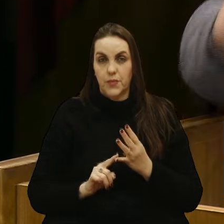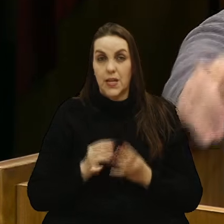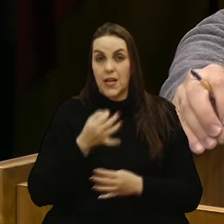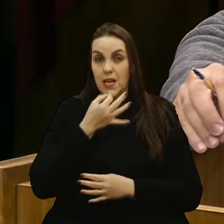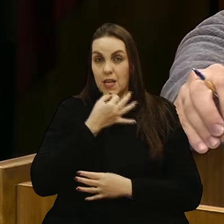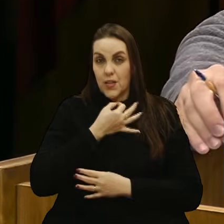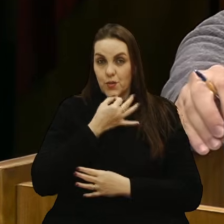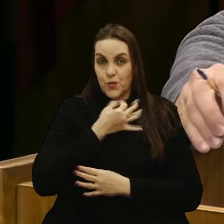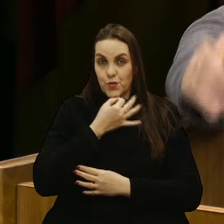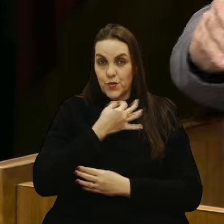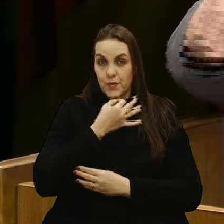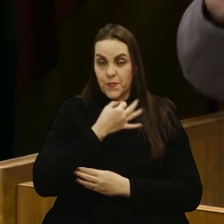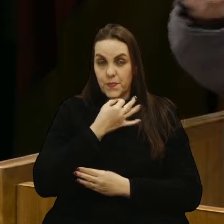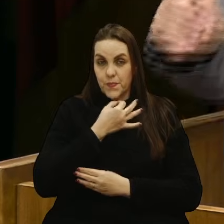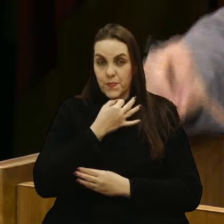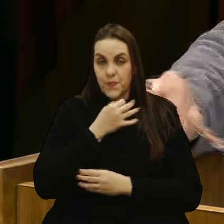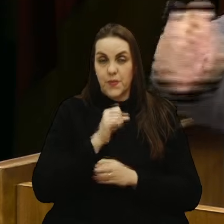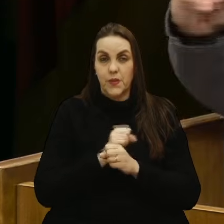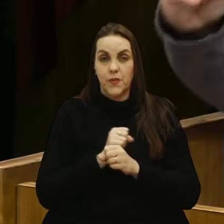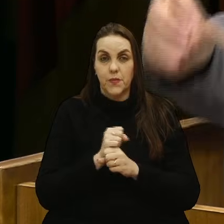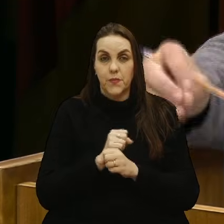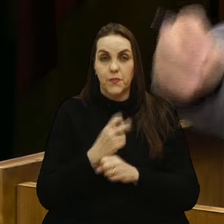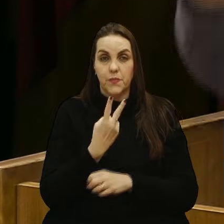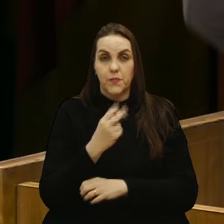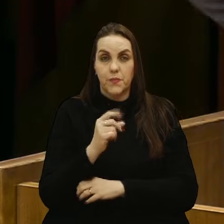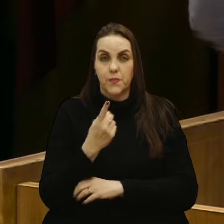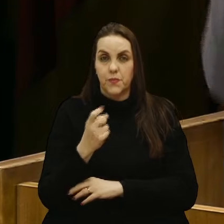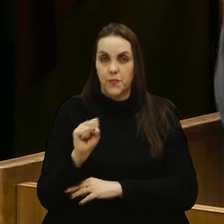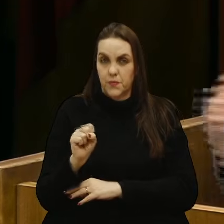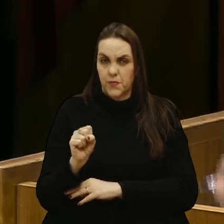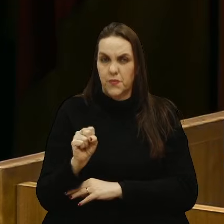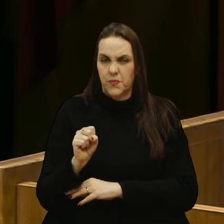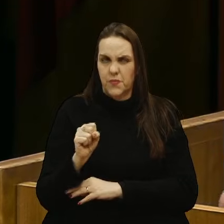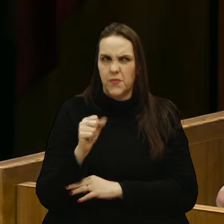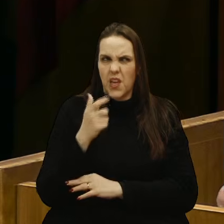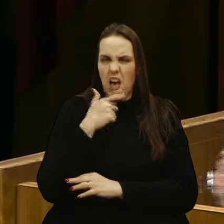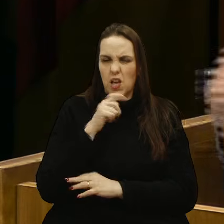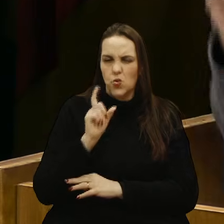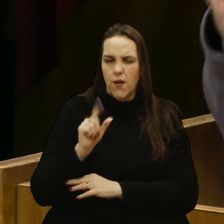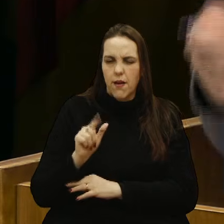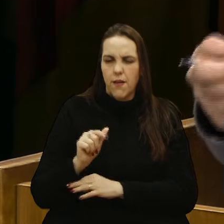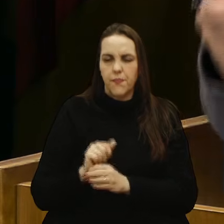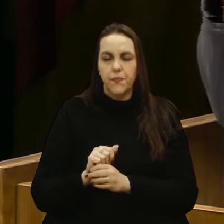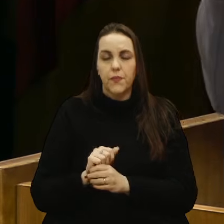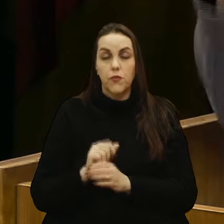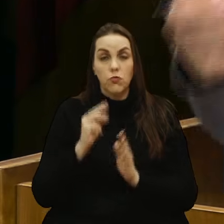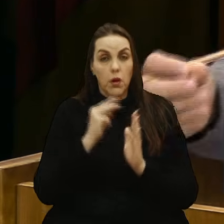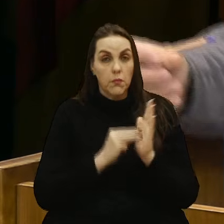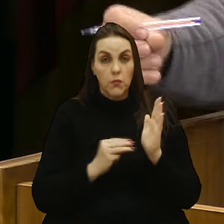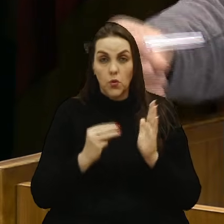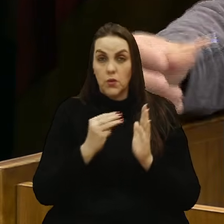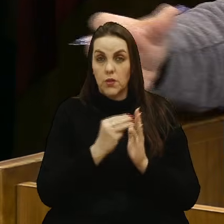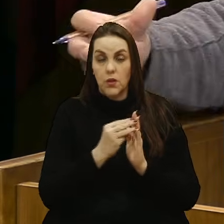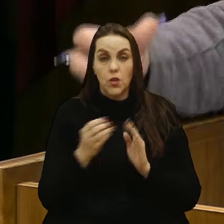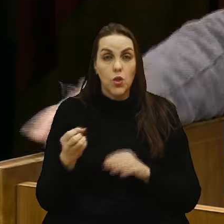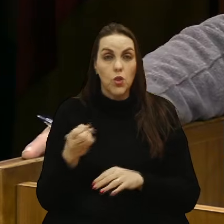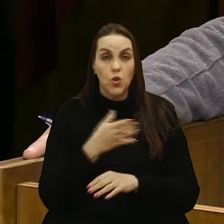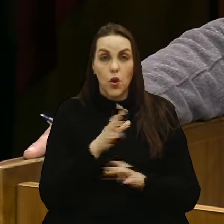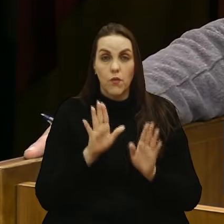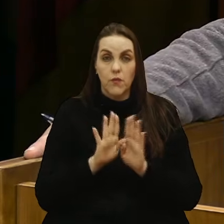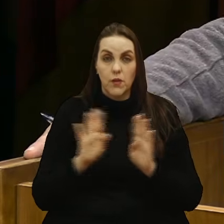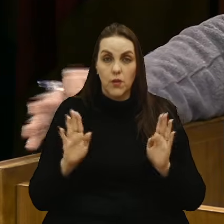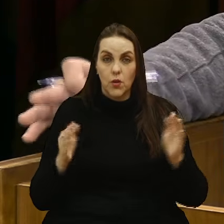Caxias do Sul, no ano de 2018, salvo engano, já foi exemplo com os novos containers. Já foi